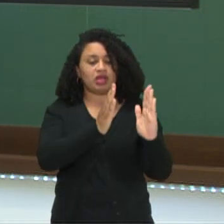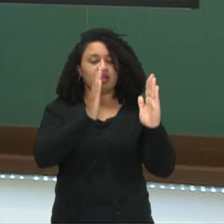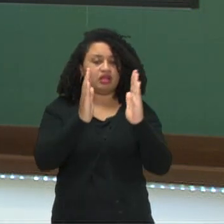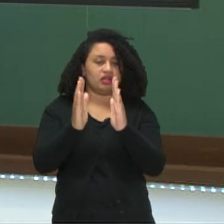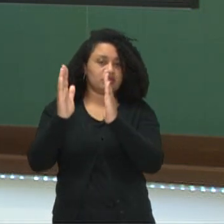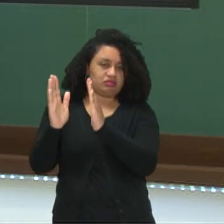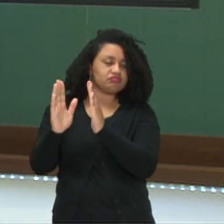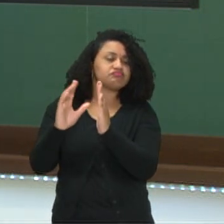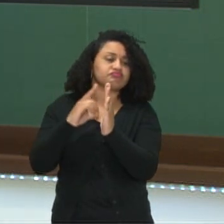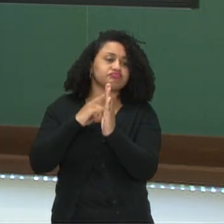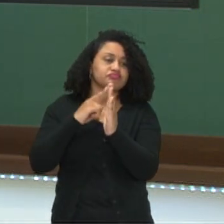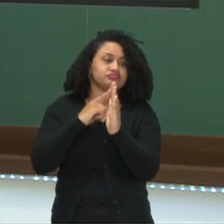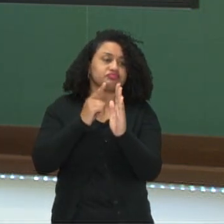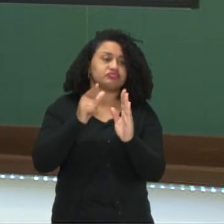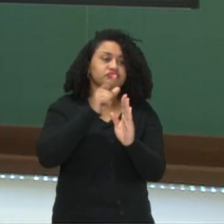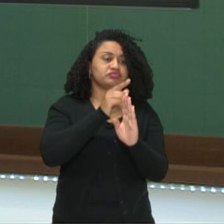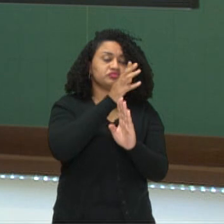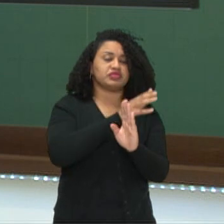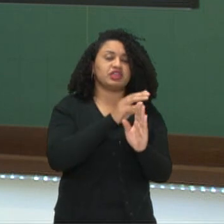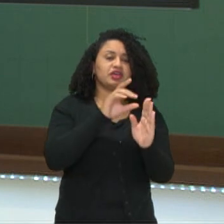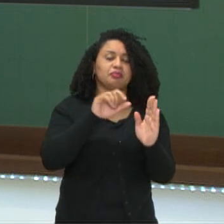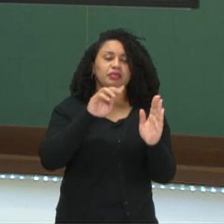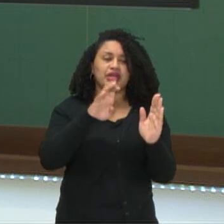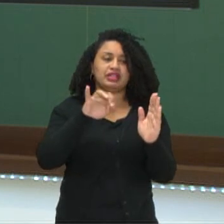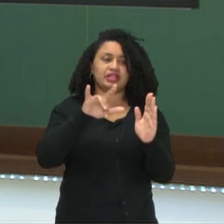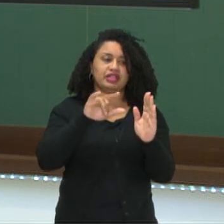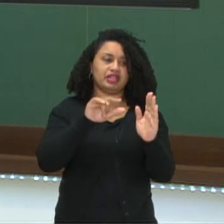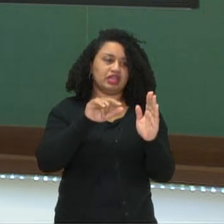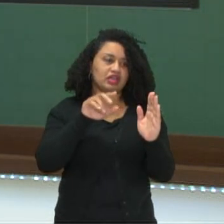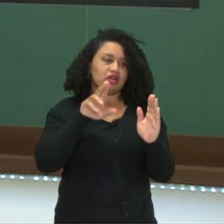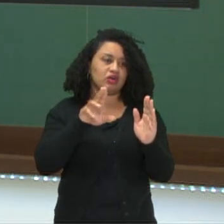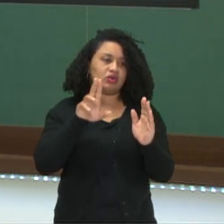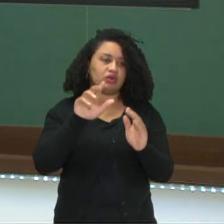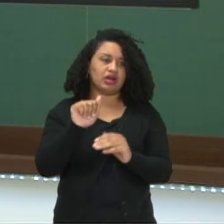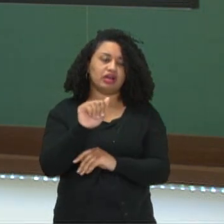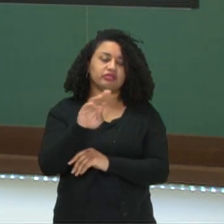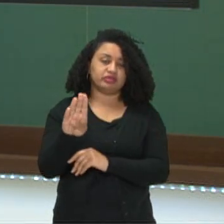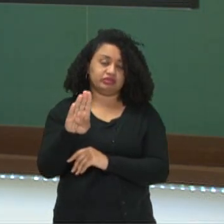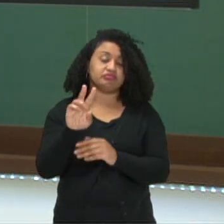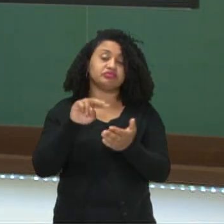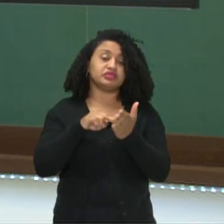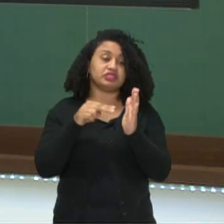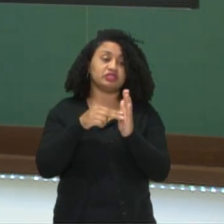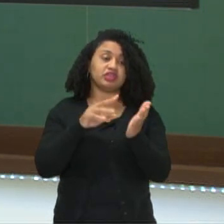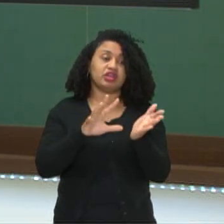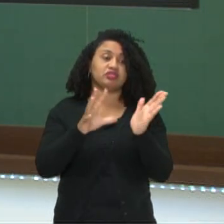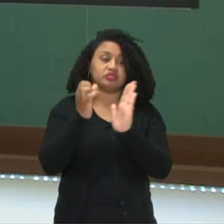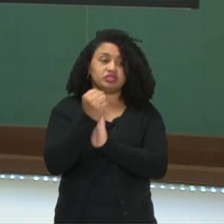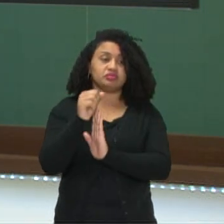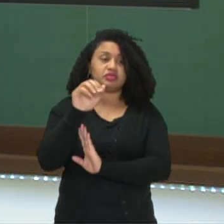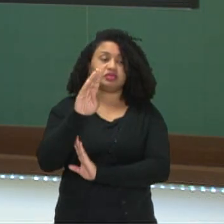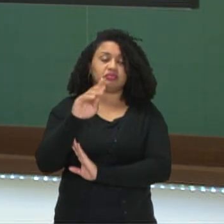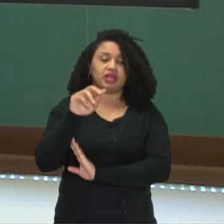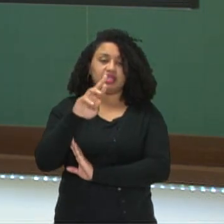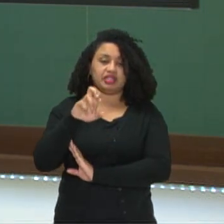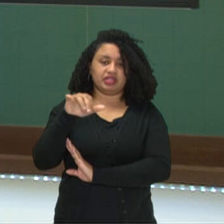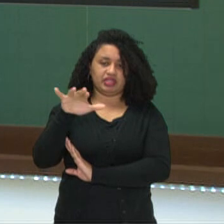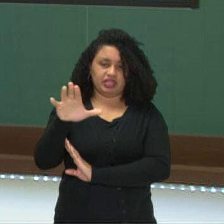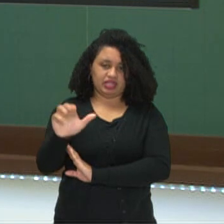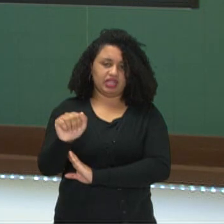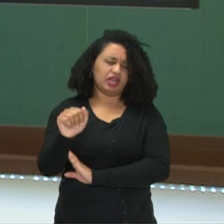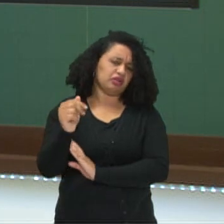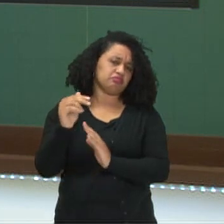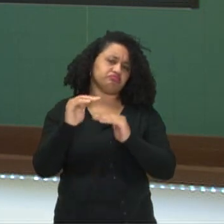chamamos, com a tensão da bateria. Esse símbolo aqui, ó, é o símbolo da bateria, tá, gente? É o símbolo de uma